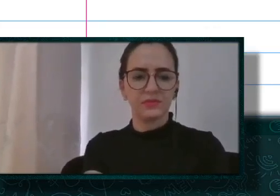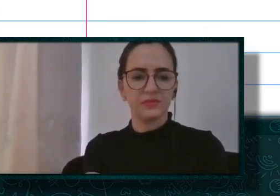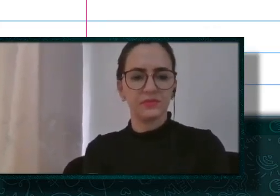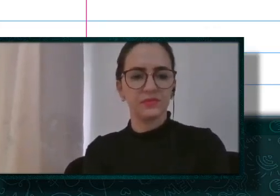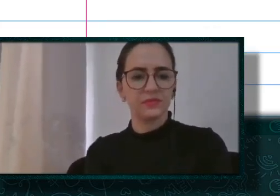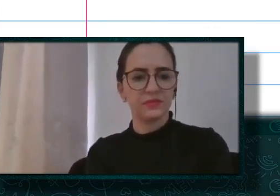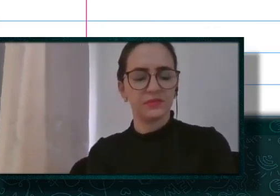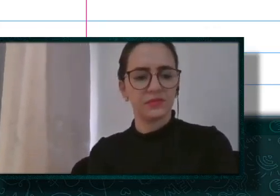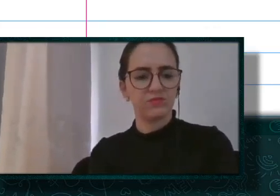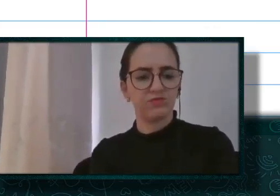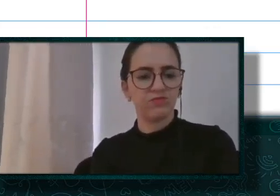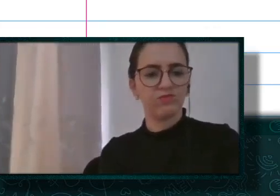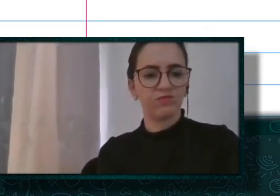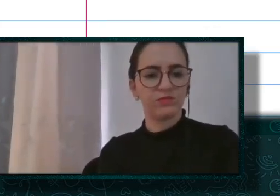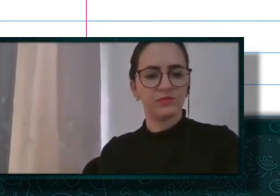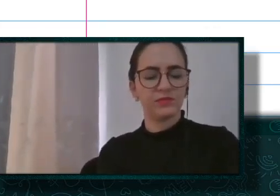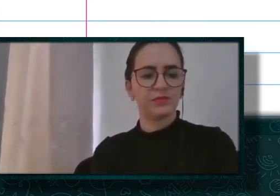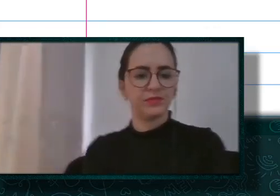lá.